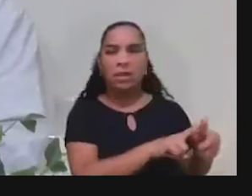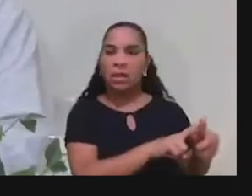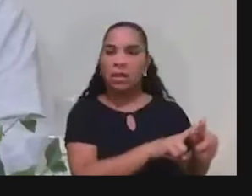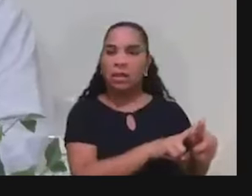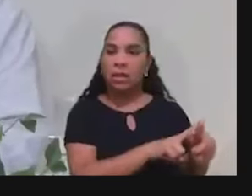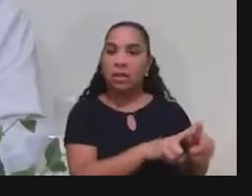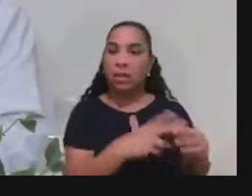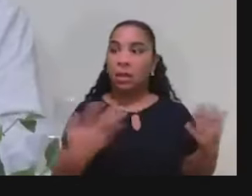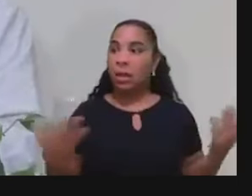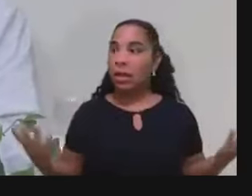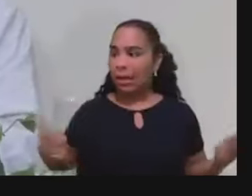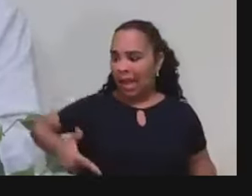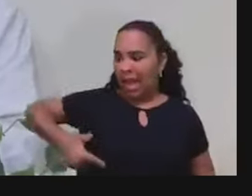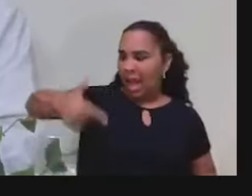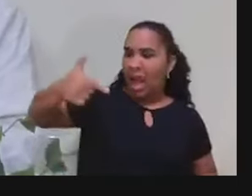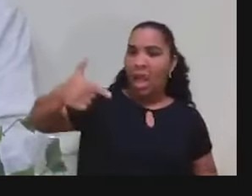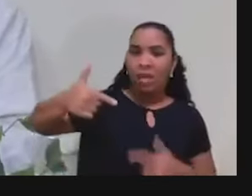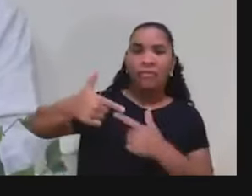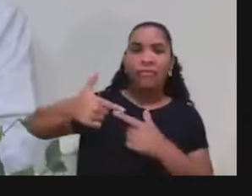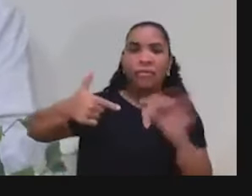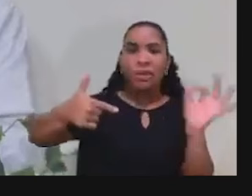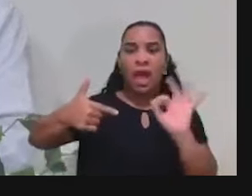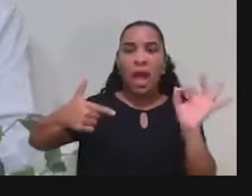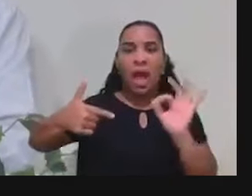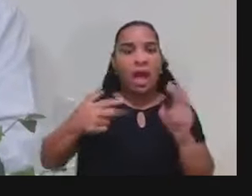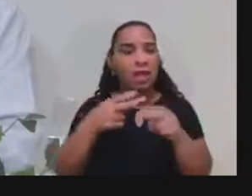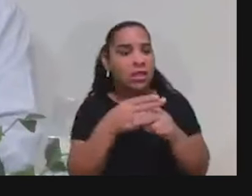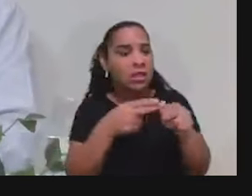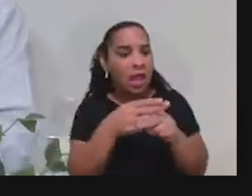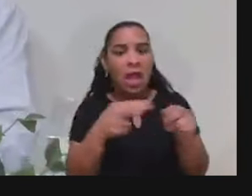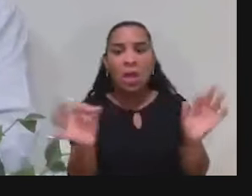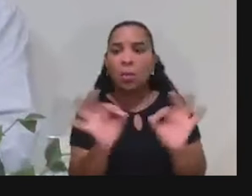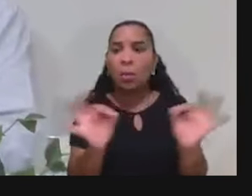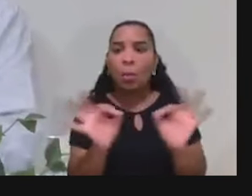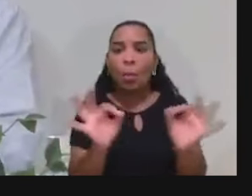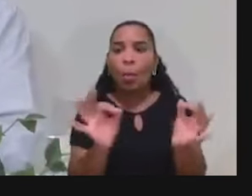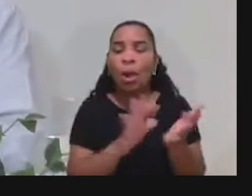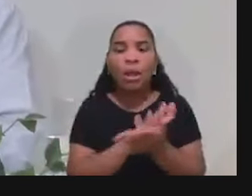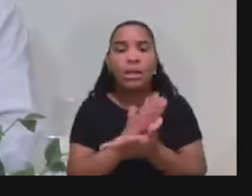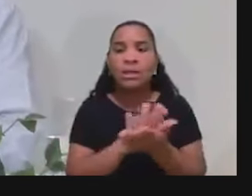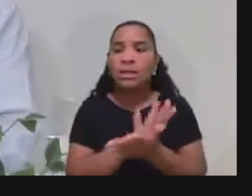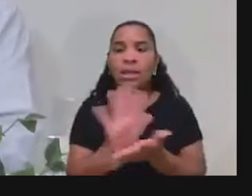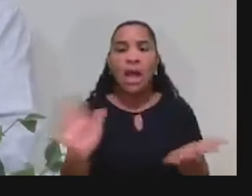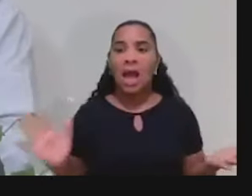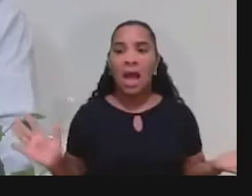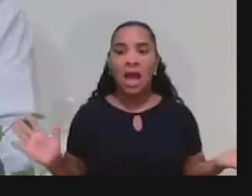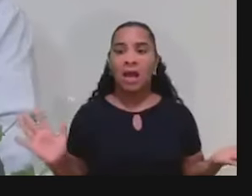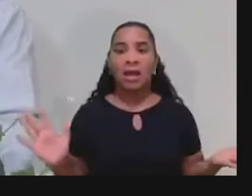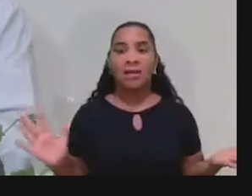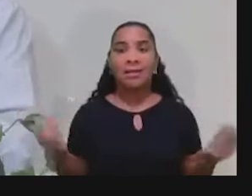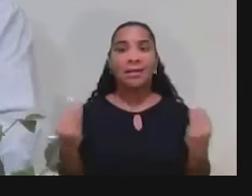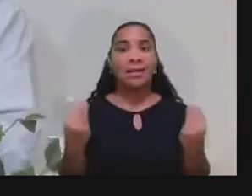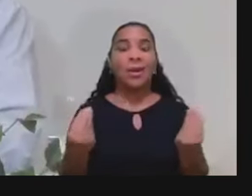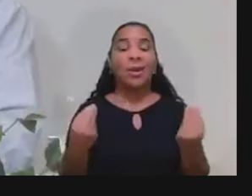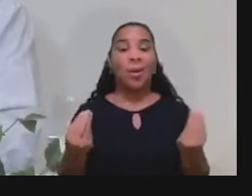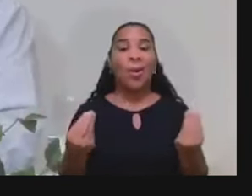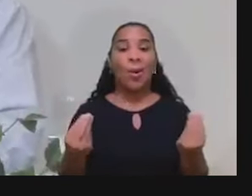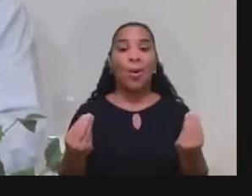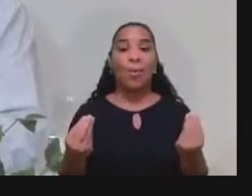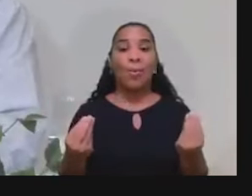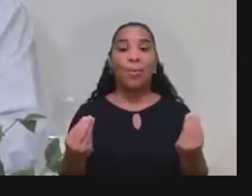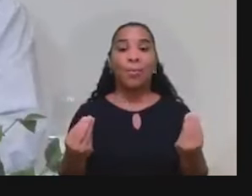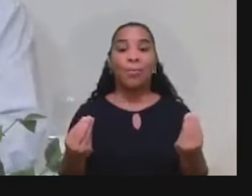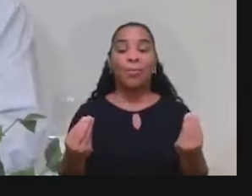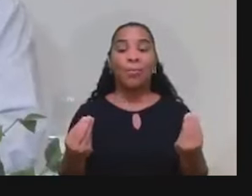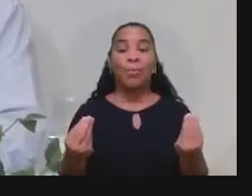estava com revólver, nem faca, nem canivete, nem gilete, nem cortador de unha. Não tinha nada. Mil e